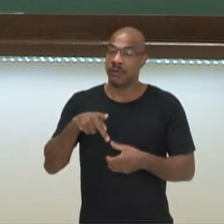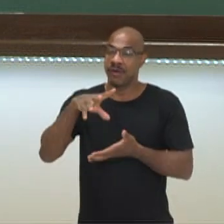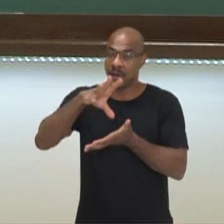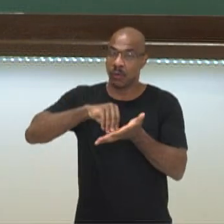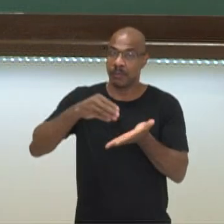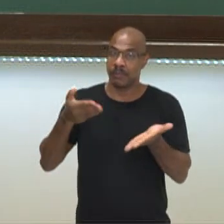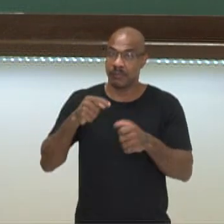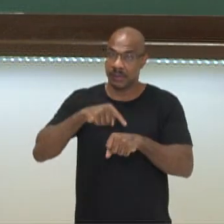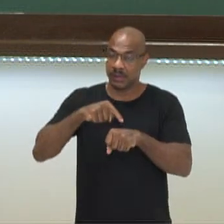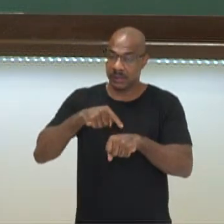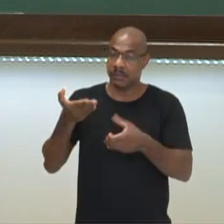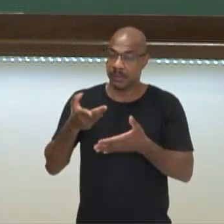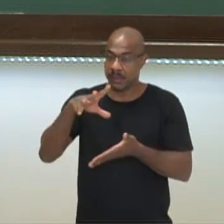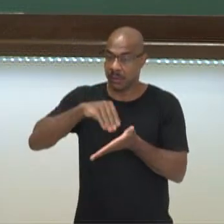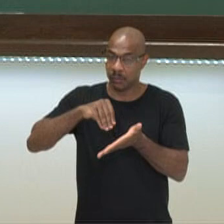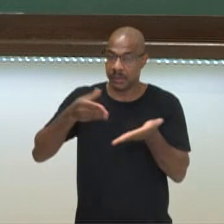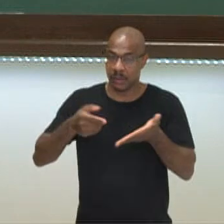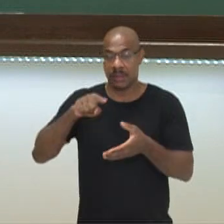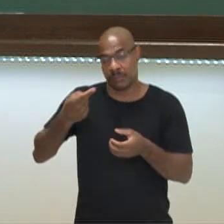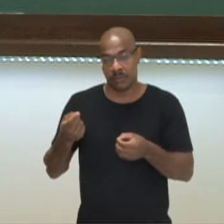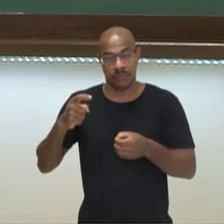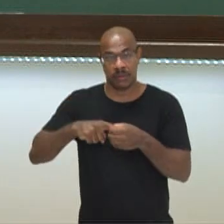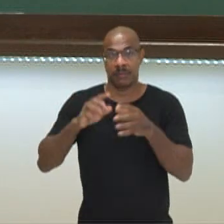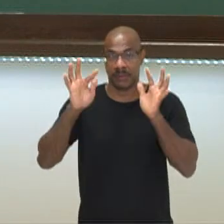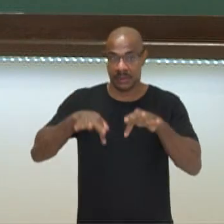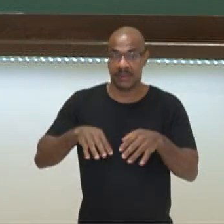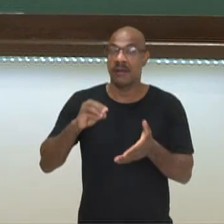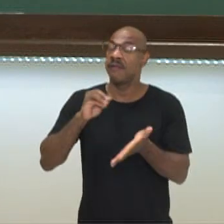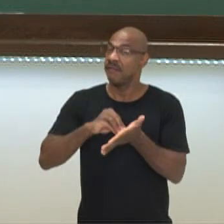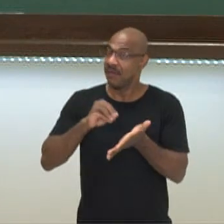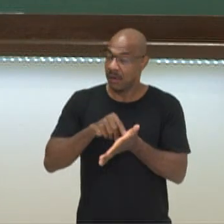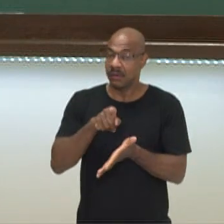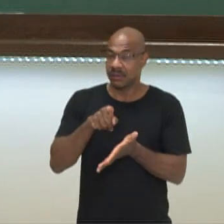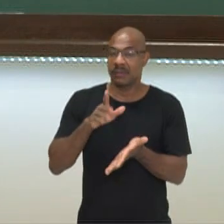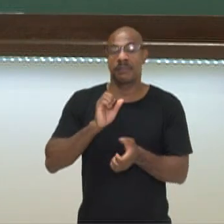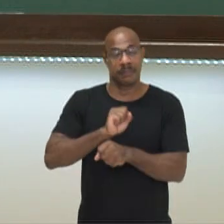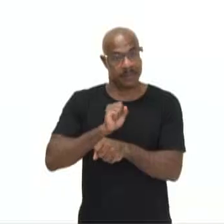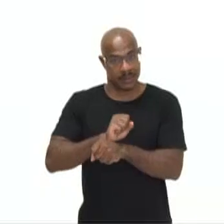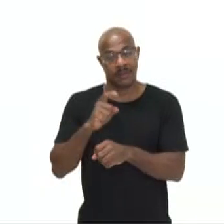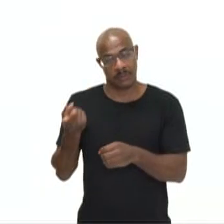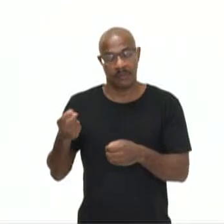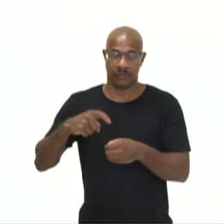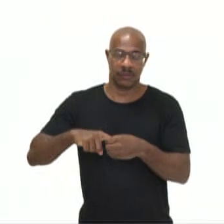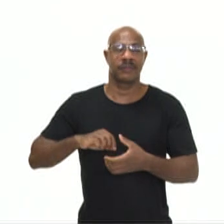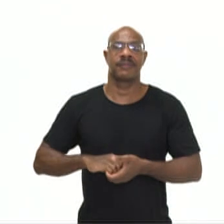essa parte e a gente já volta para terminar, porque a minha expressão não era só isso, né?